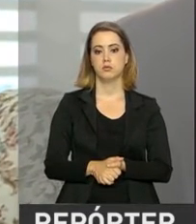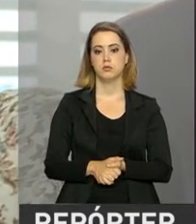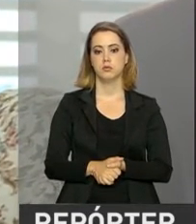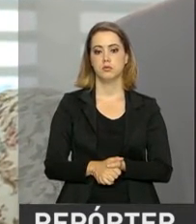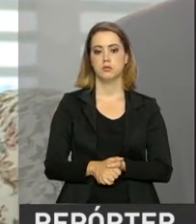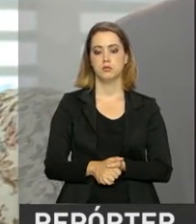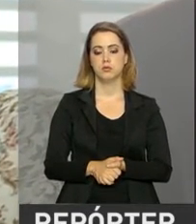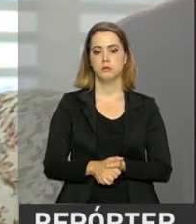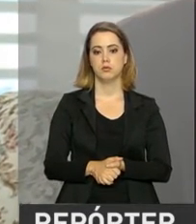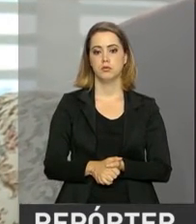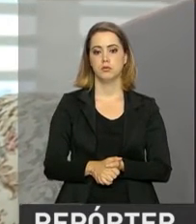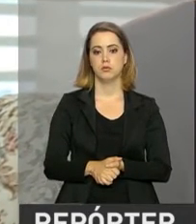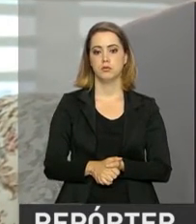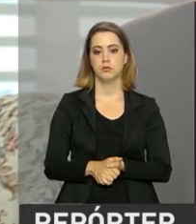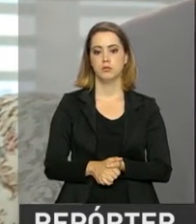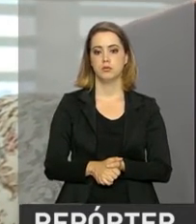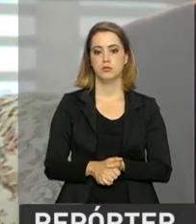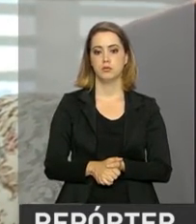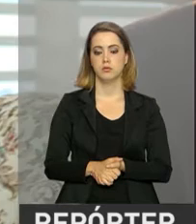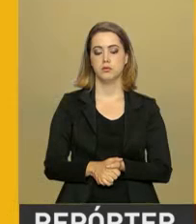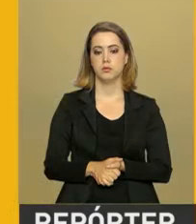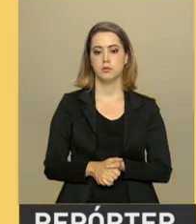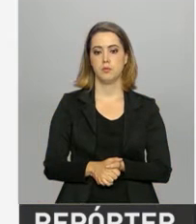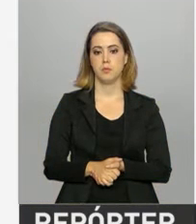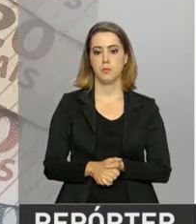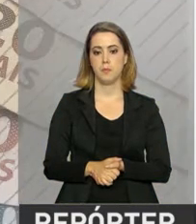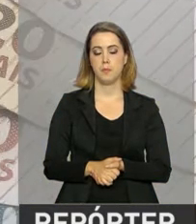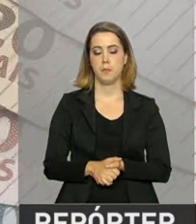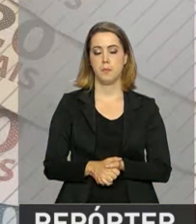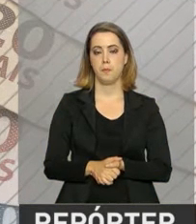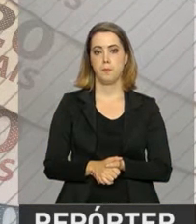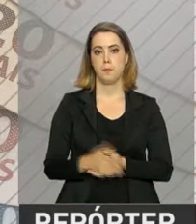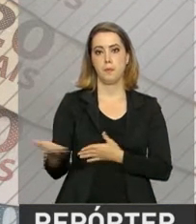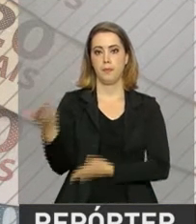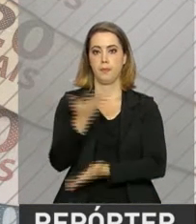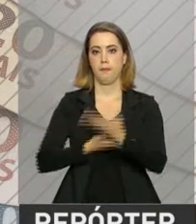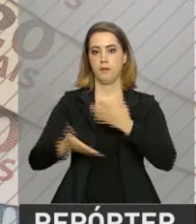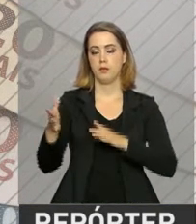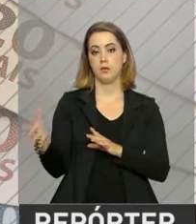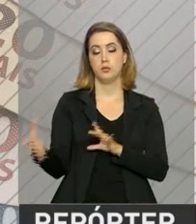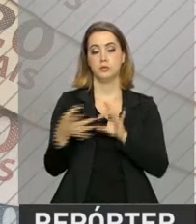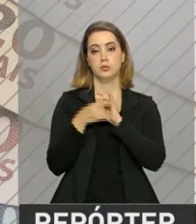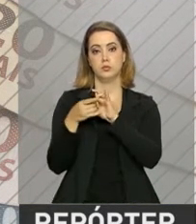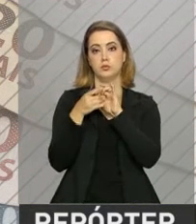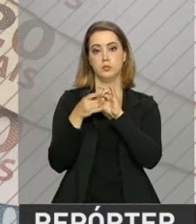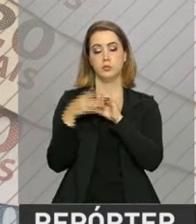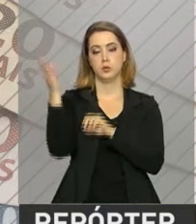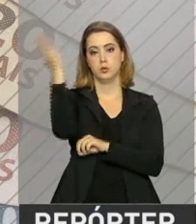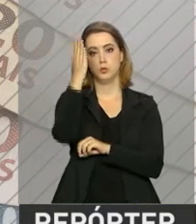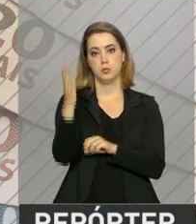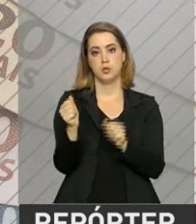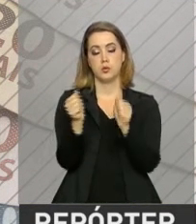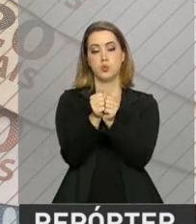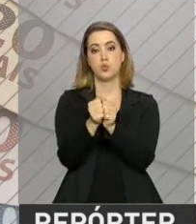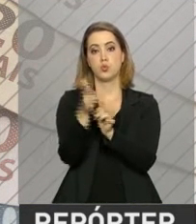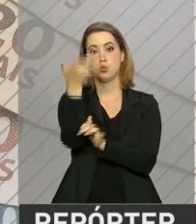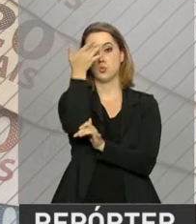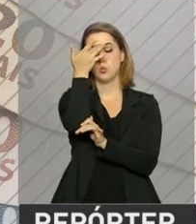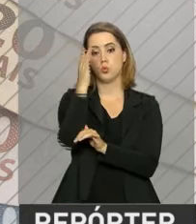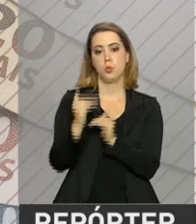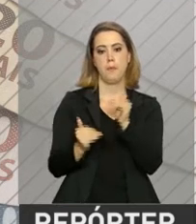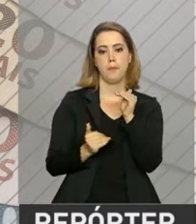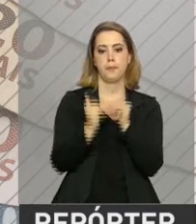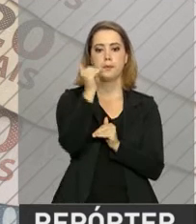cliente em iuan pode em seus pés o intercâmbio comercial brasil índia tem crescido passou de 1 bilhão de dólares em